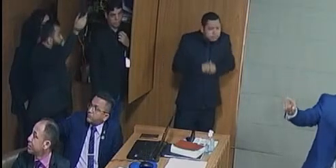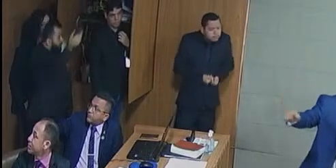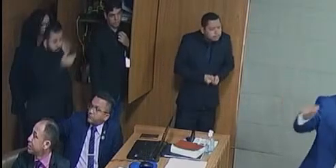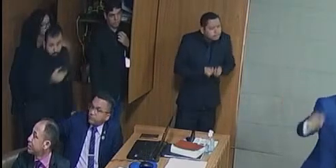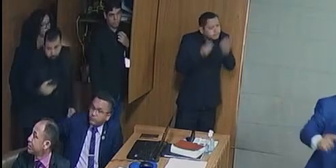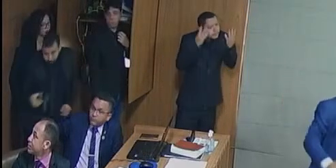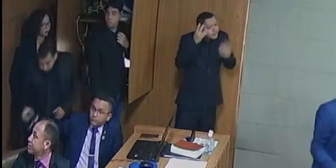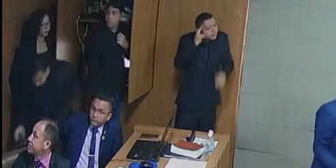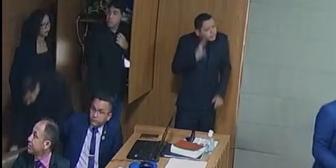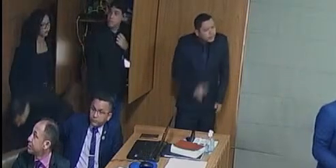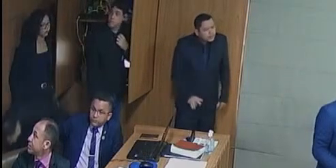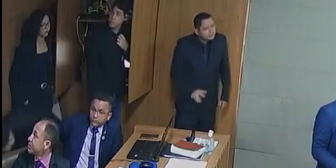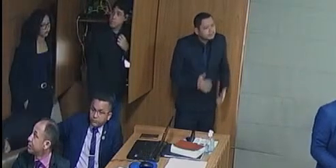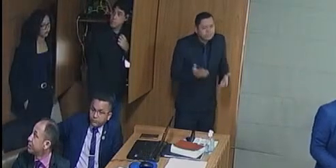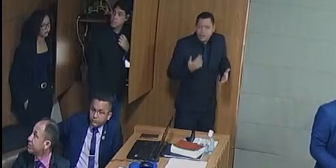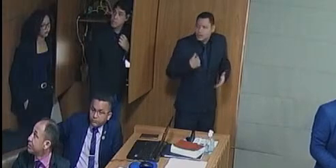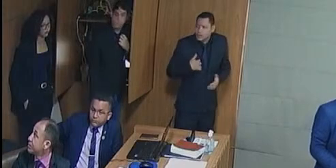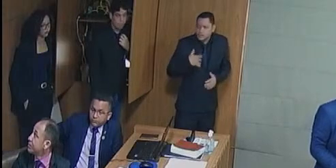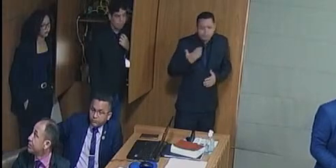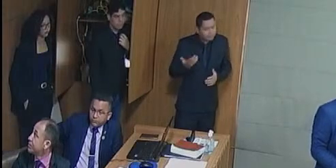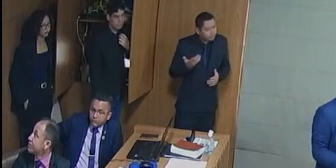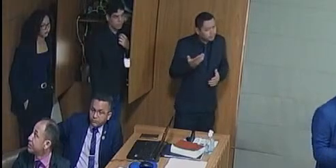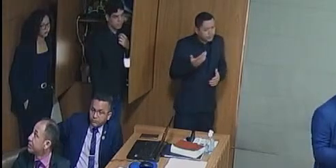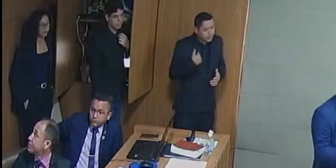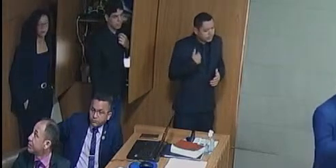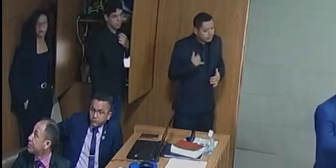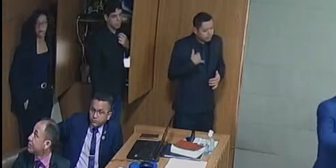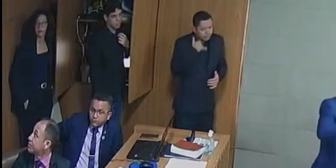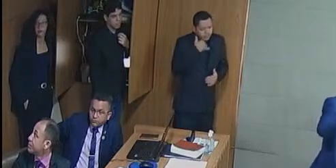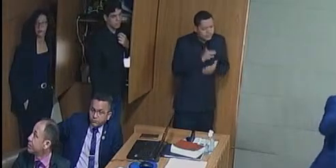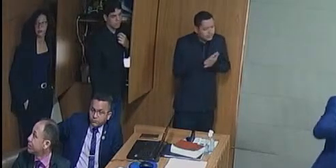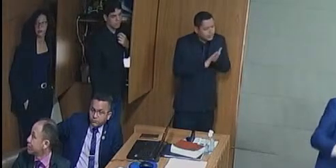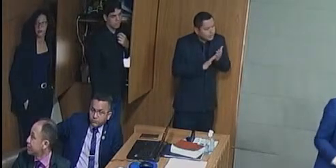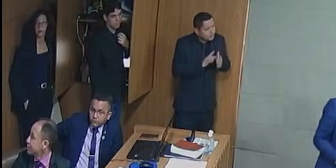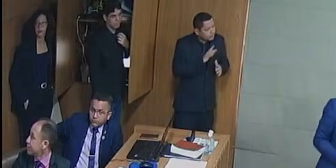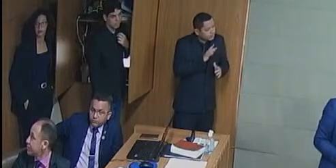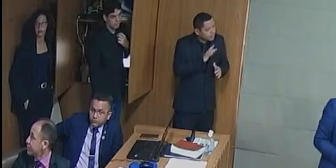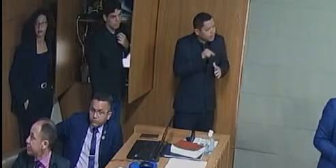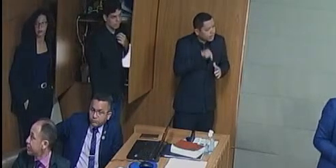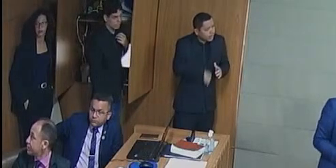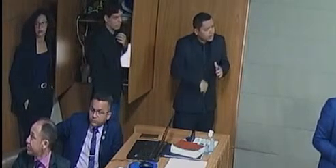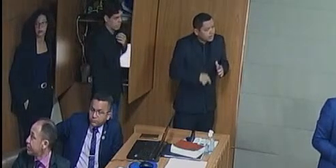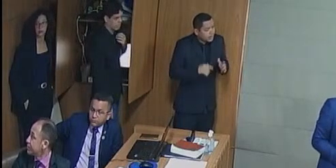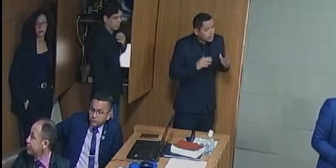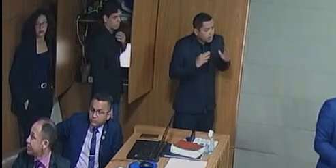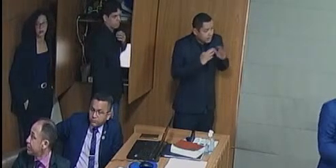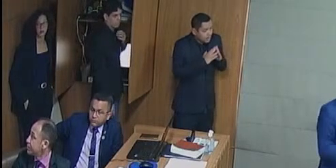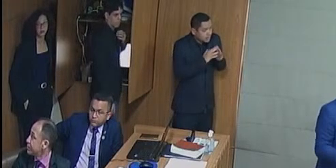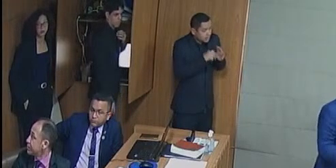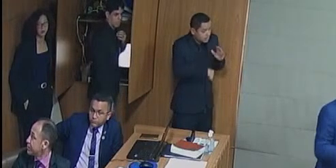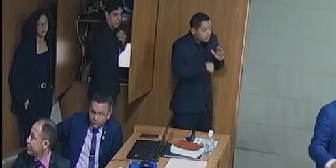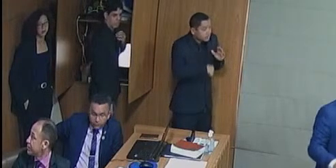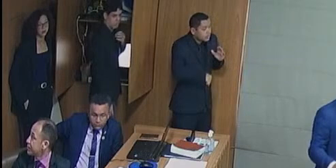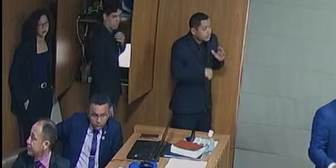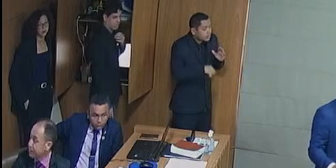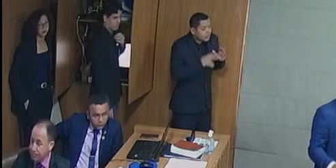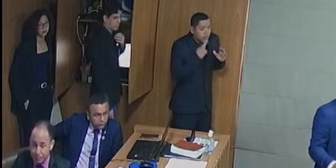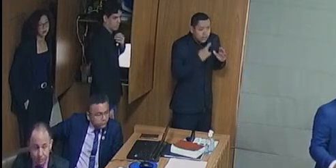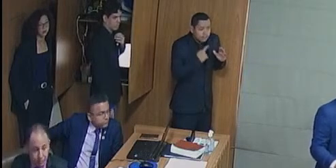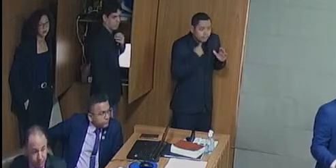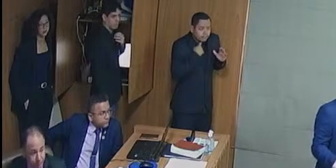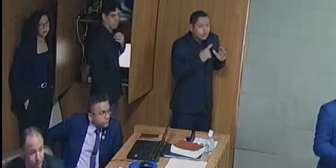efetuadas por dia e eu não atendia a partir do momento que eu dei uma negativa aqui na câmara Municipal de São Luís que não